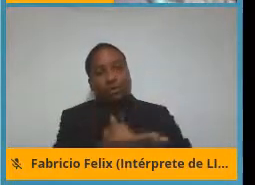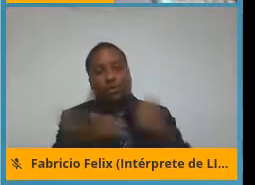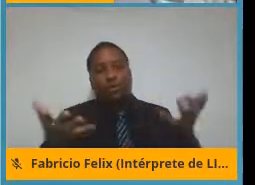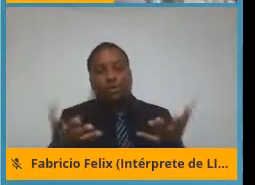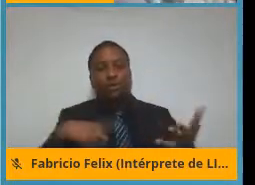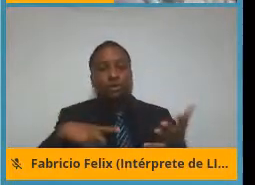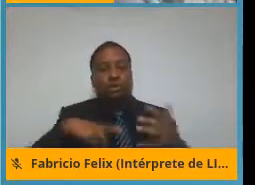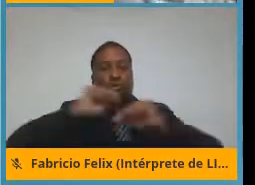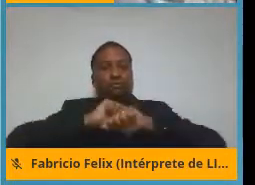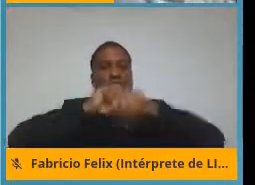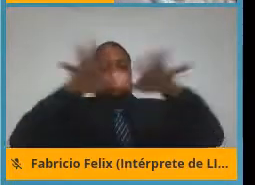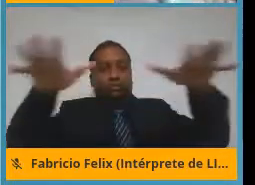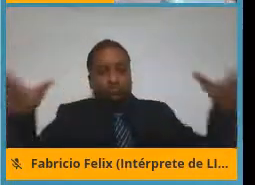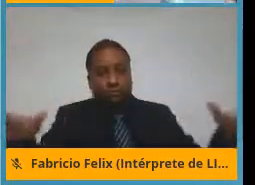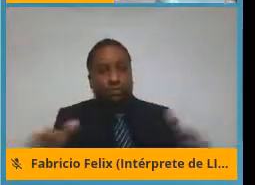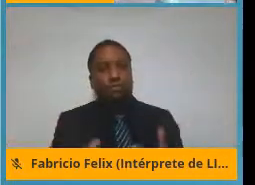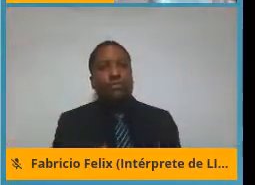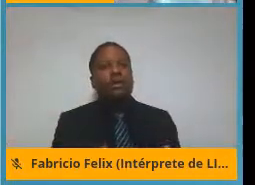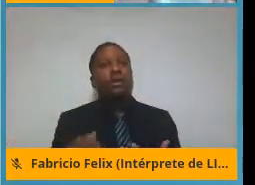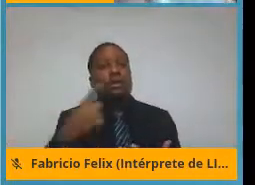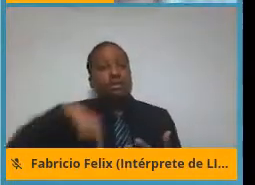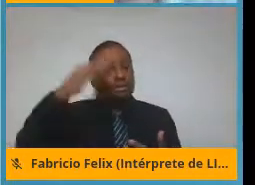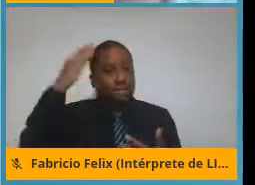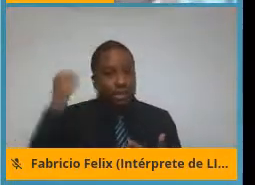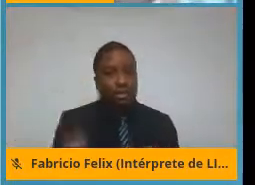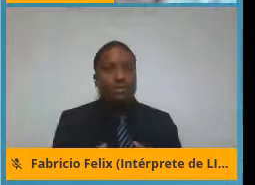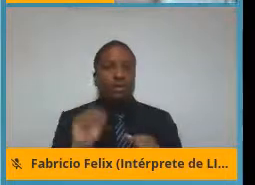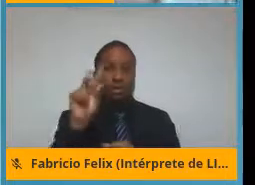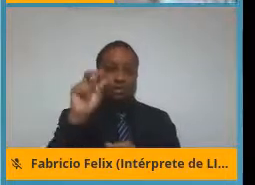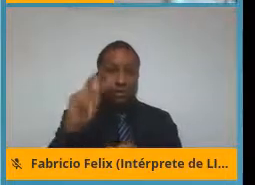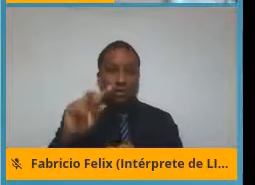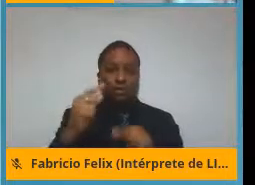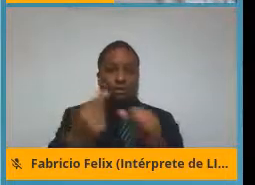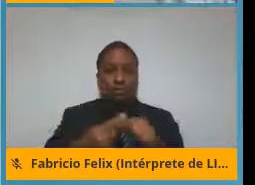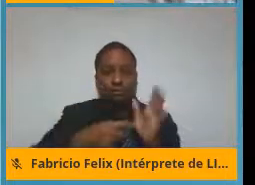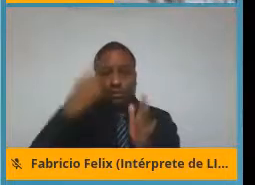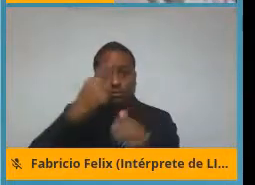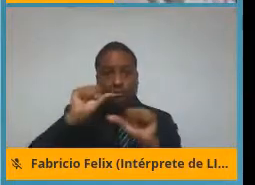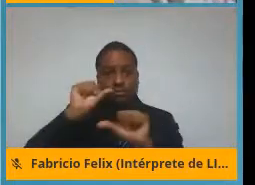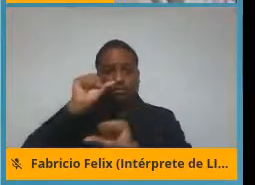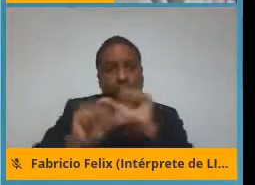que o vírus sofre uma primeira mutação, mas depois ele precisa passar